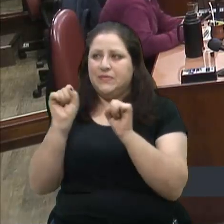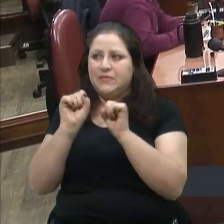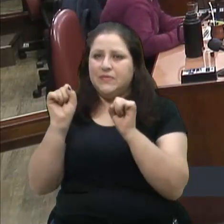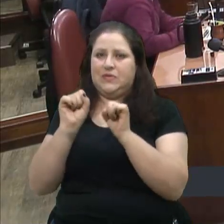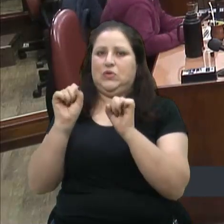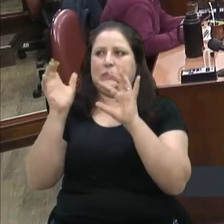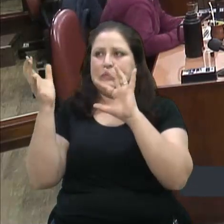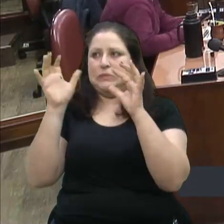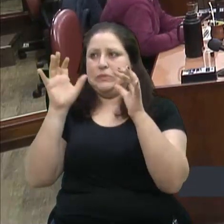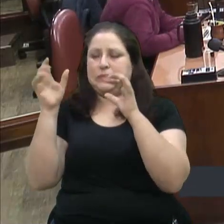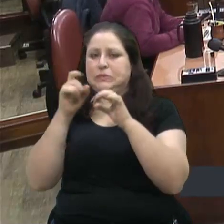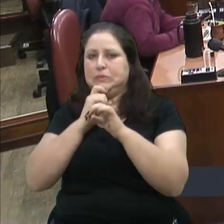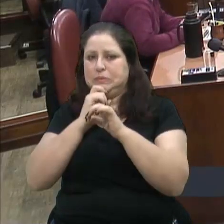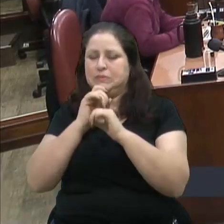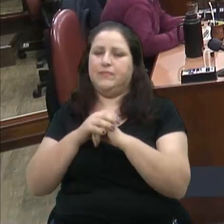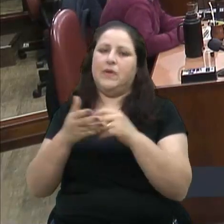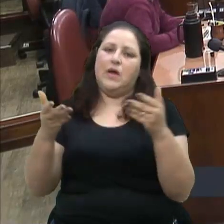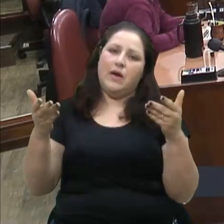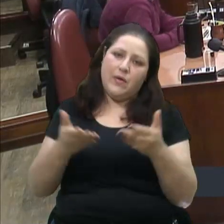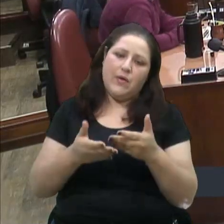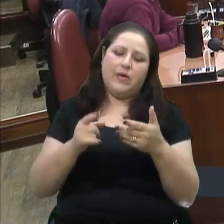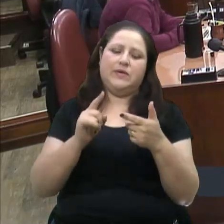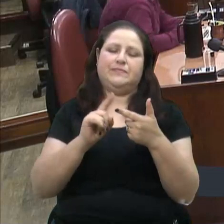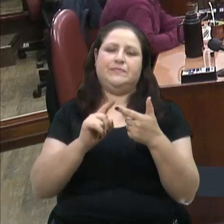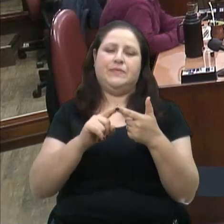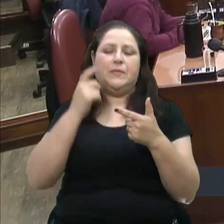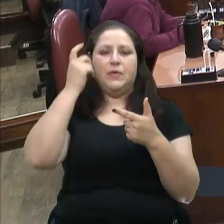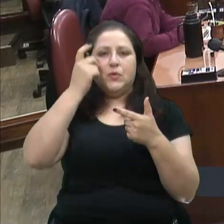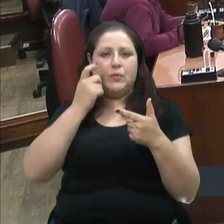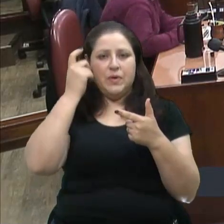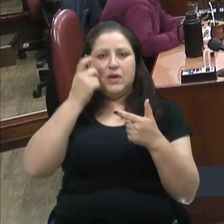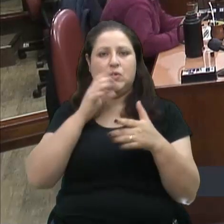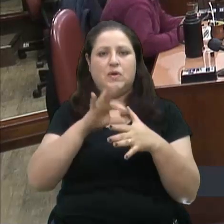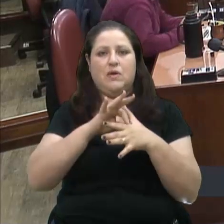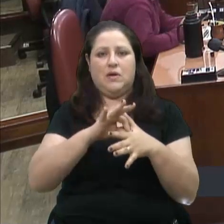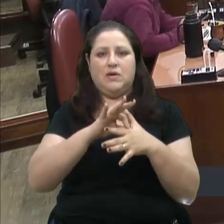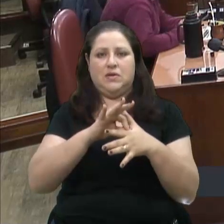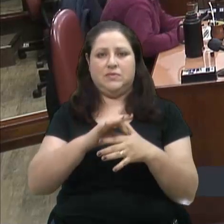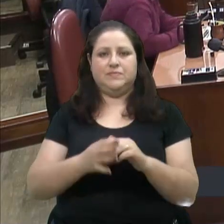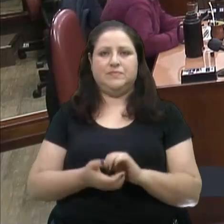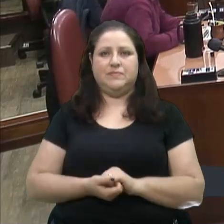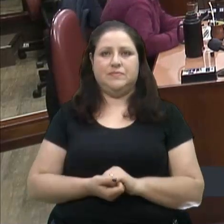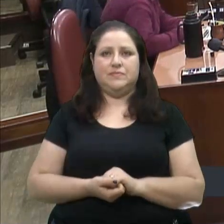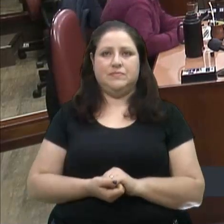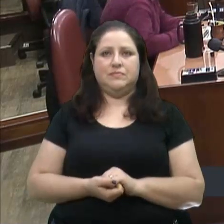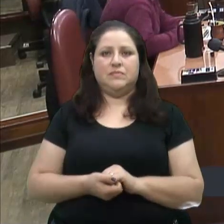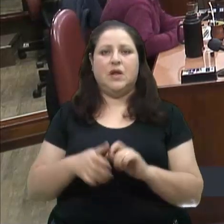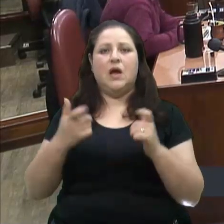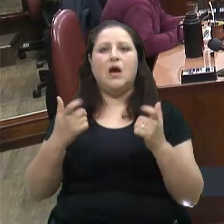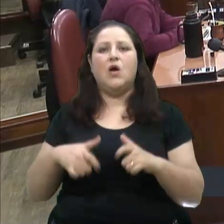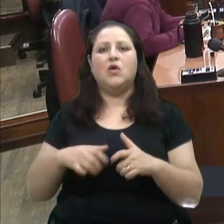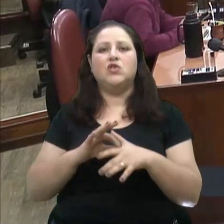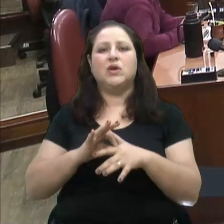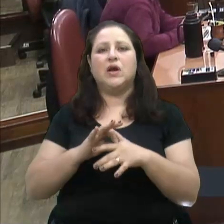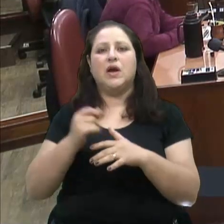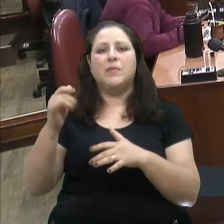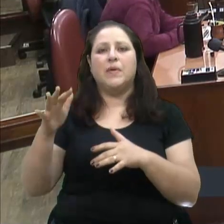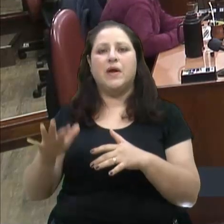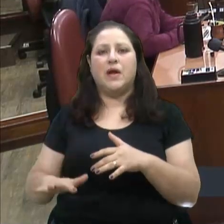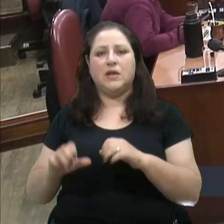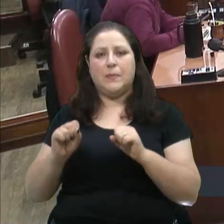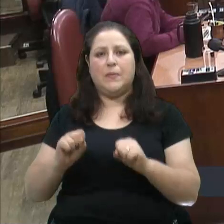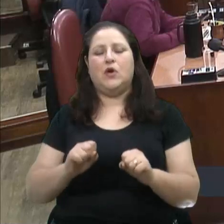aí mas agora tô preocupado agora com a carne Cadê na carne barata que pode estar